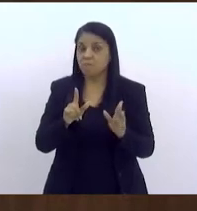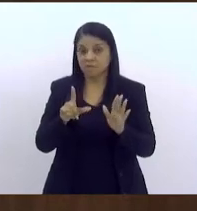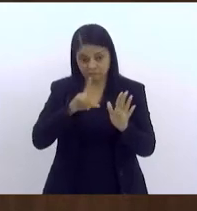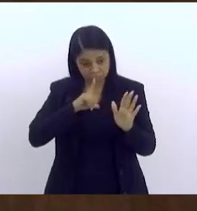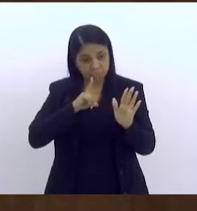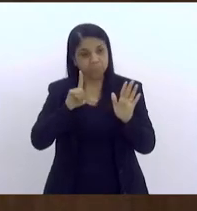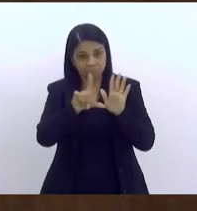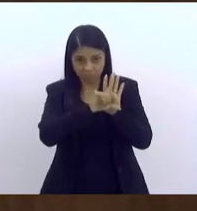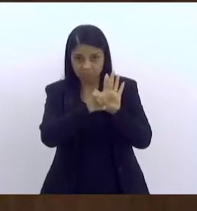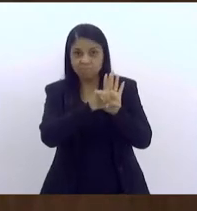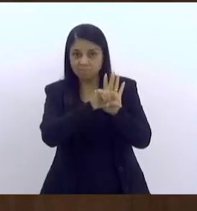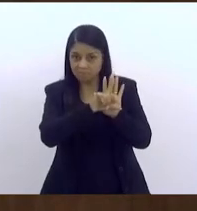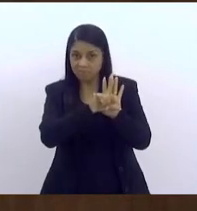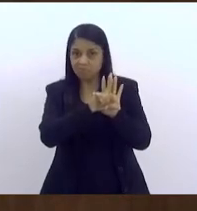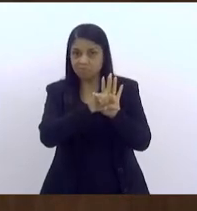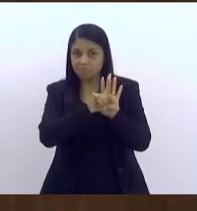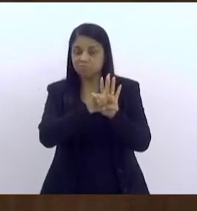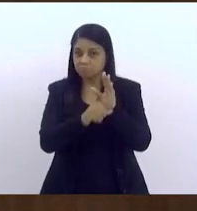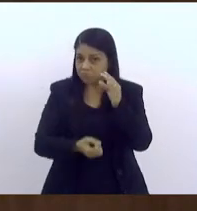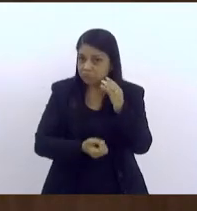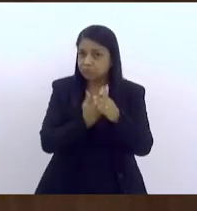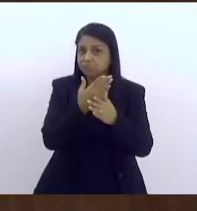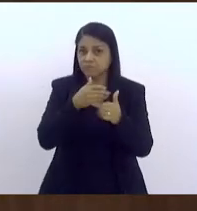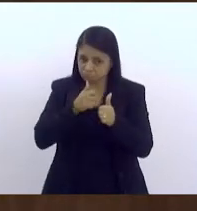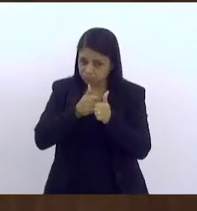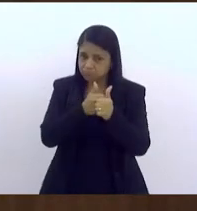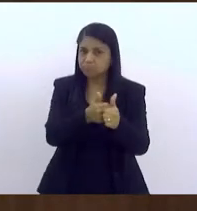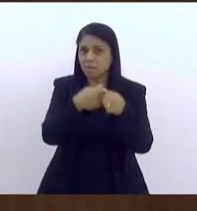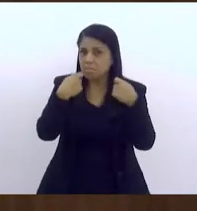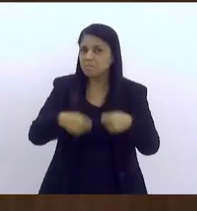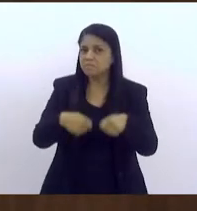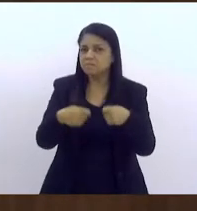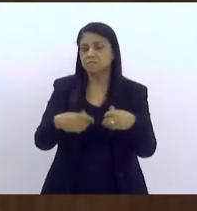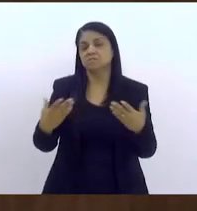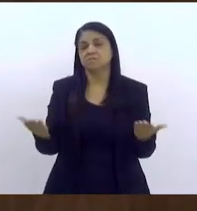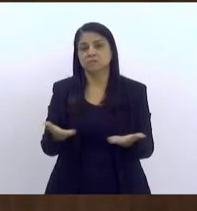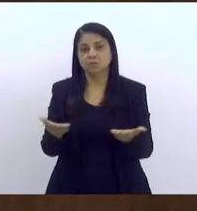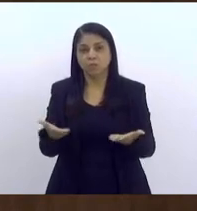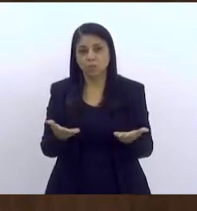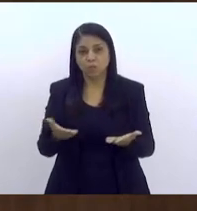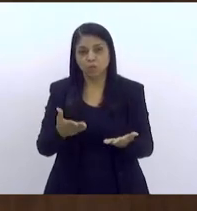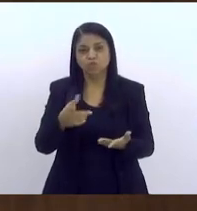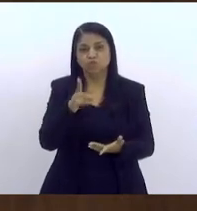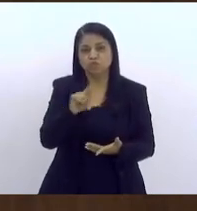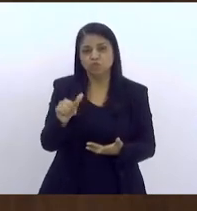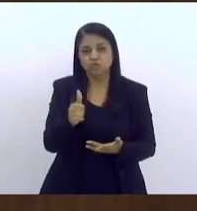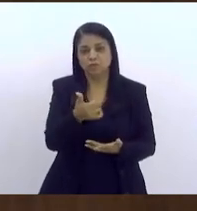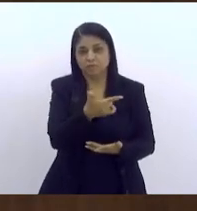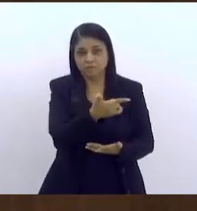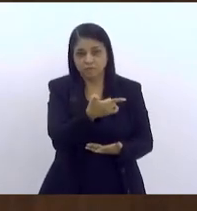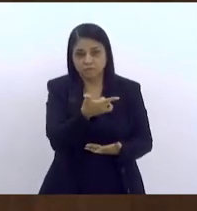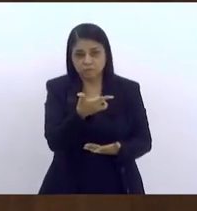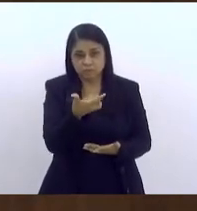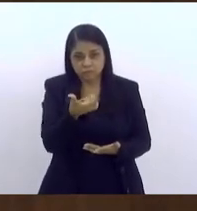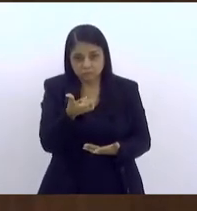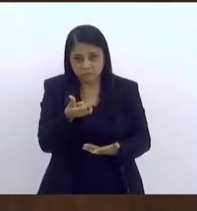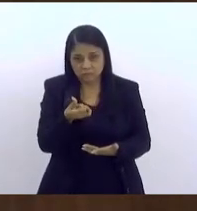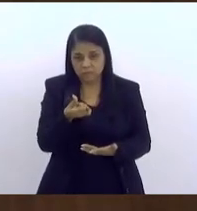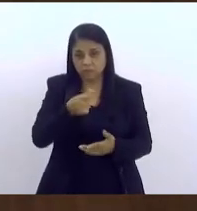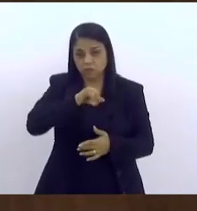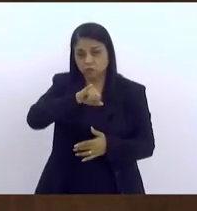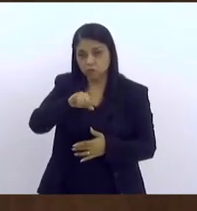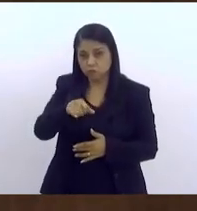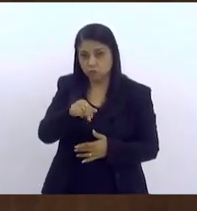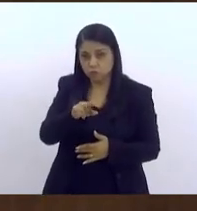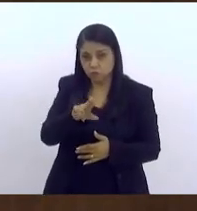criada e tem que ser seguida hoje hoje dia 26 de Junho